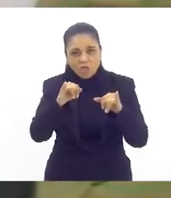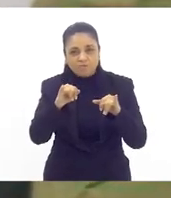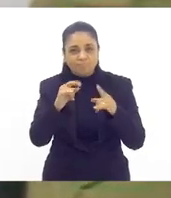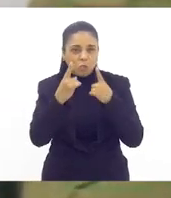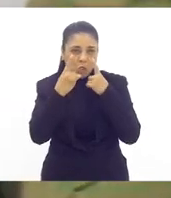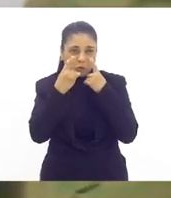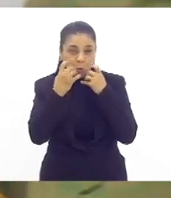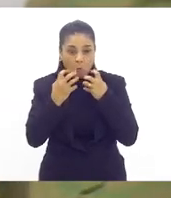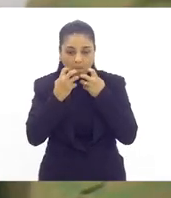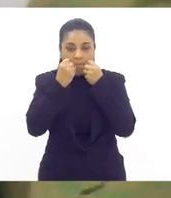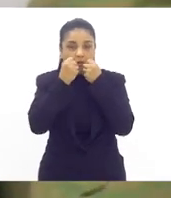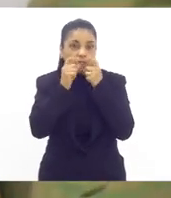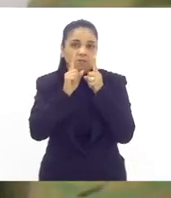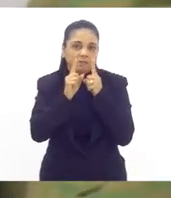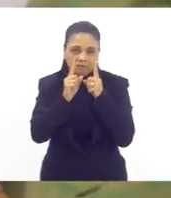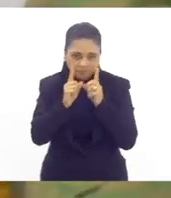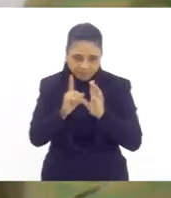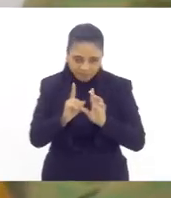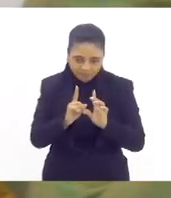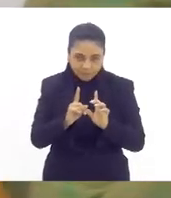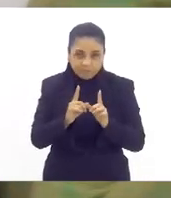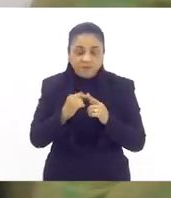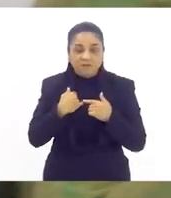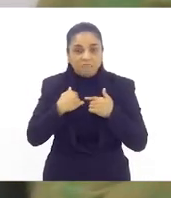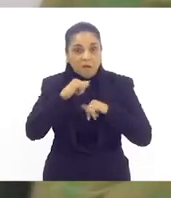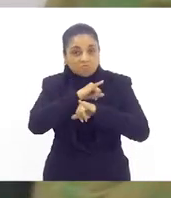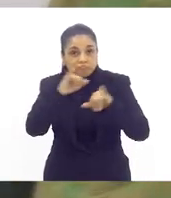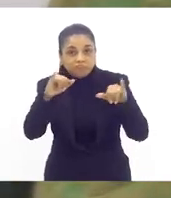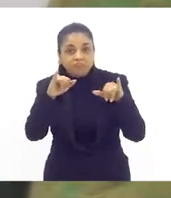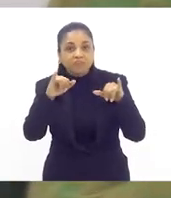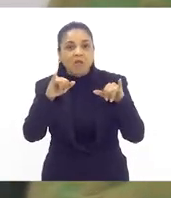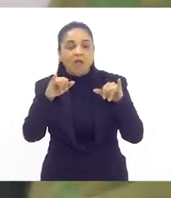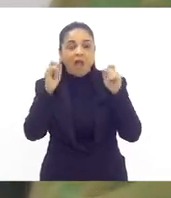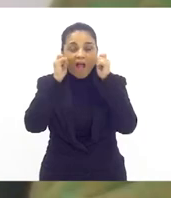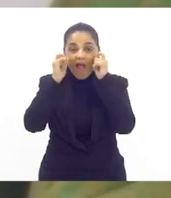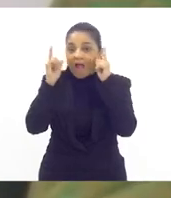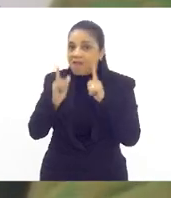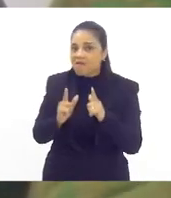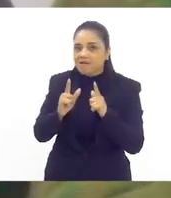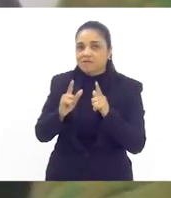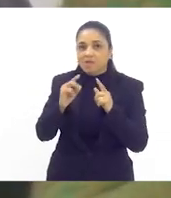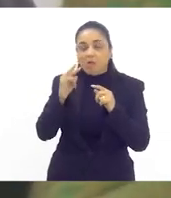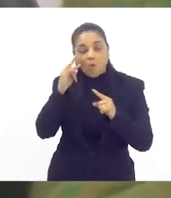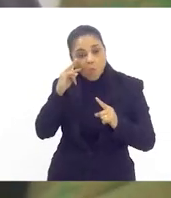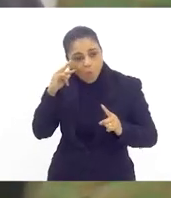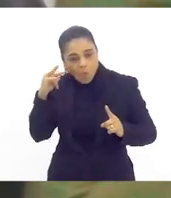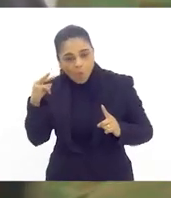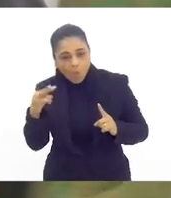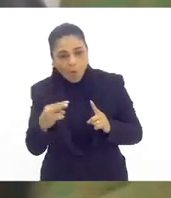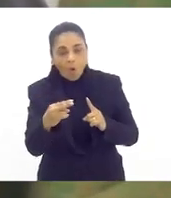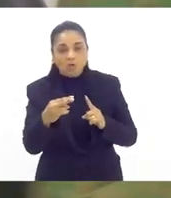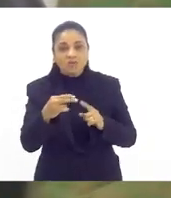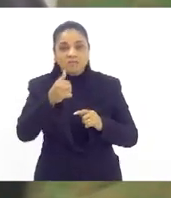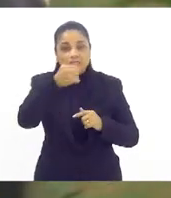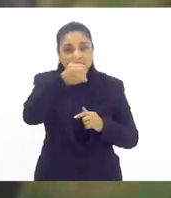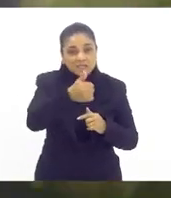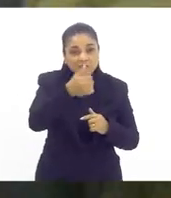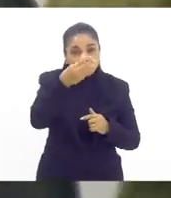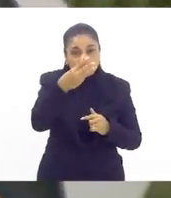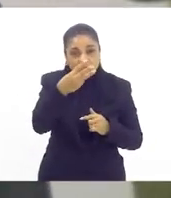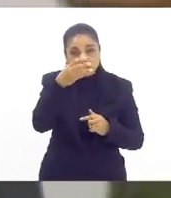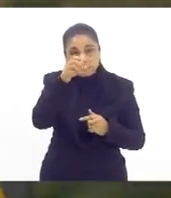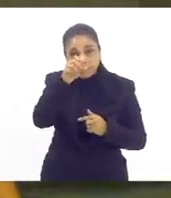preso Como diz aí na gíria Popular mas eu digo isso como um grande Alerta que eu olho para os nossos 138